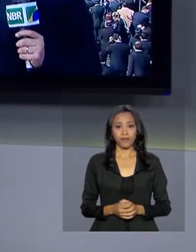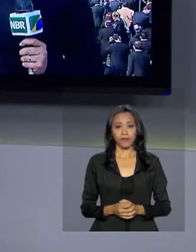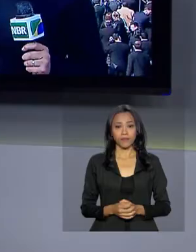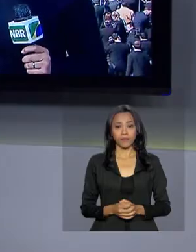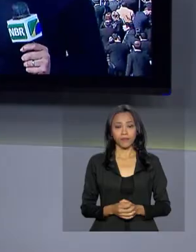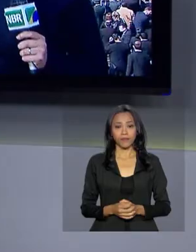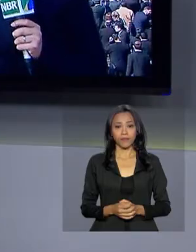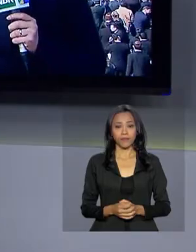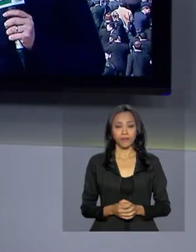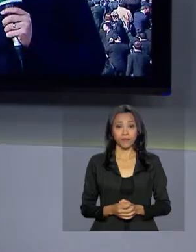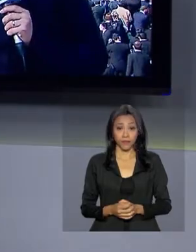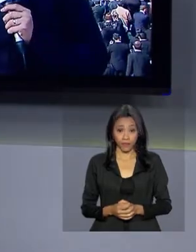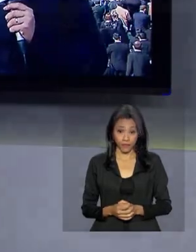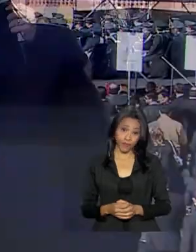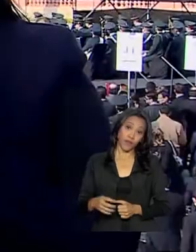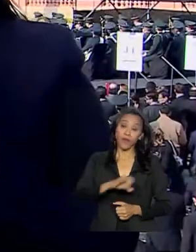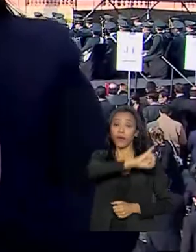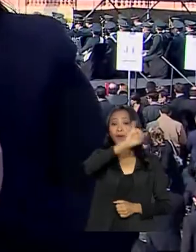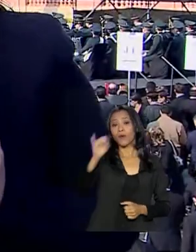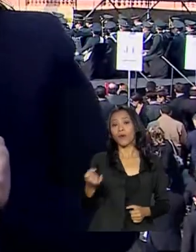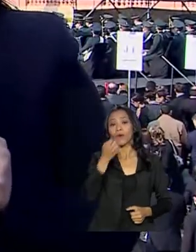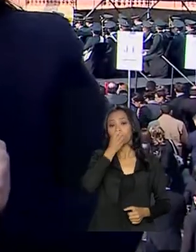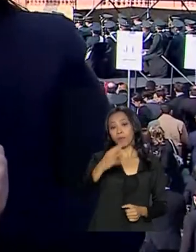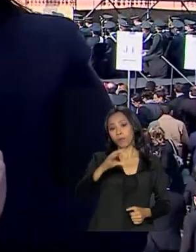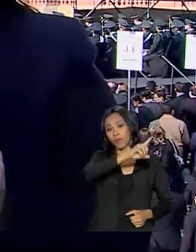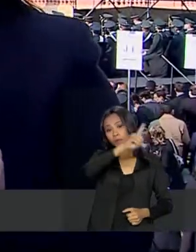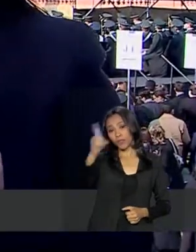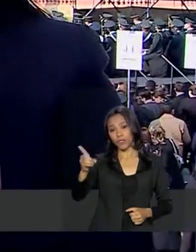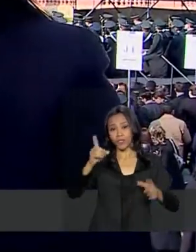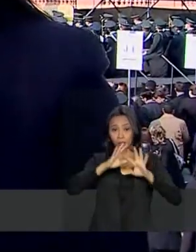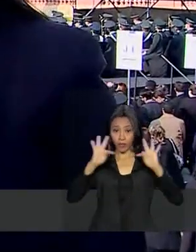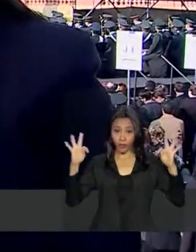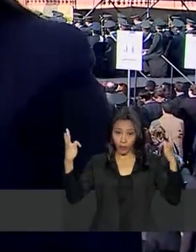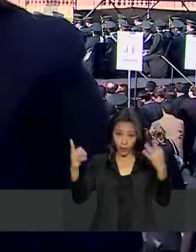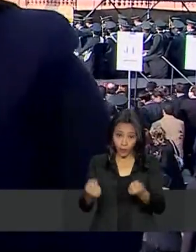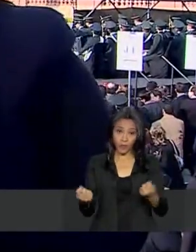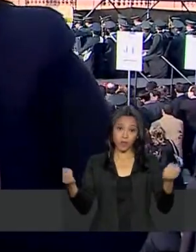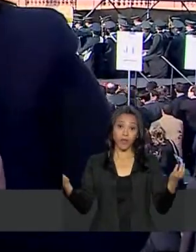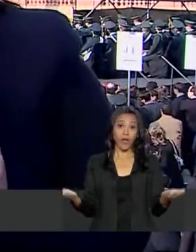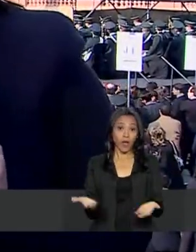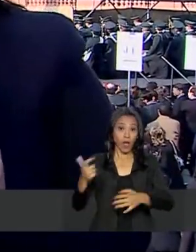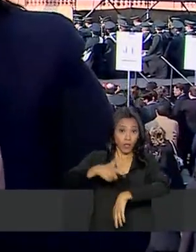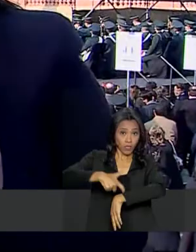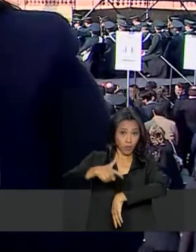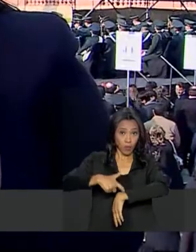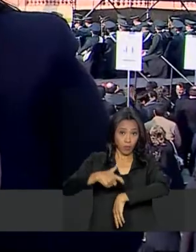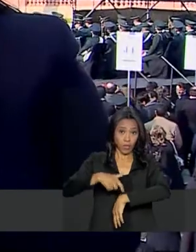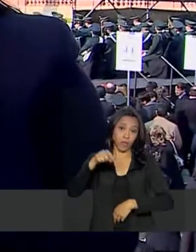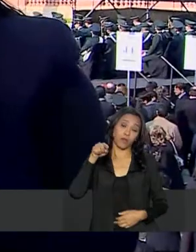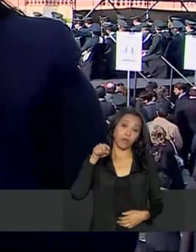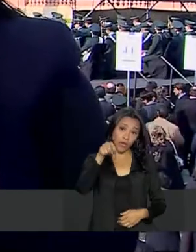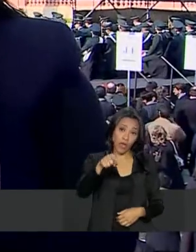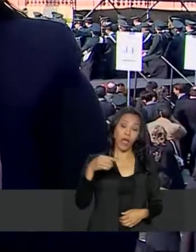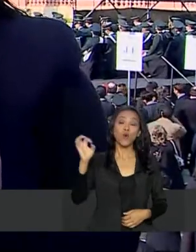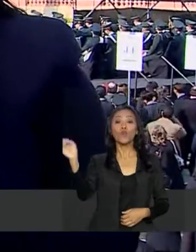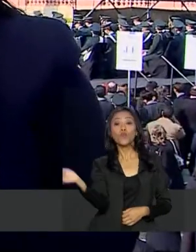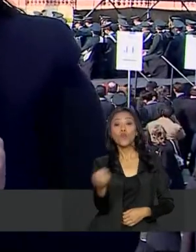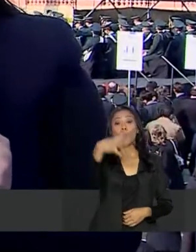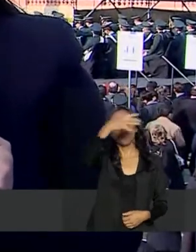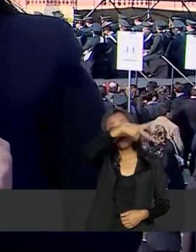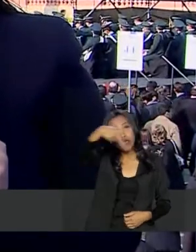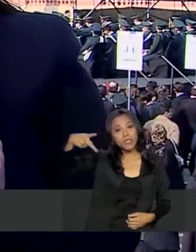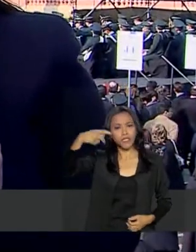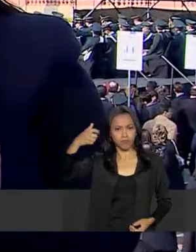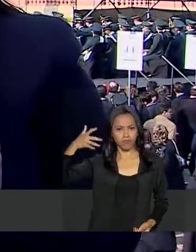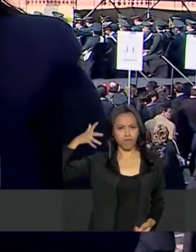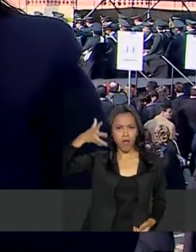país. Olá, Renata. Bom dia para você, bom dia para todos. Agora, neste momento, o novo presidente paraguaio, Mário Abdo Benítez, fala